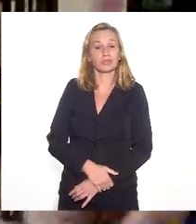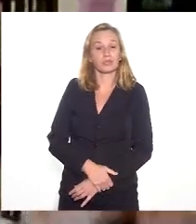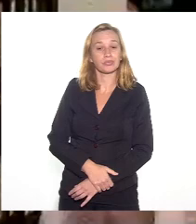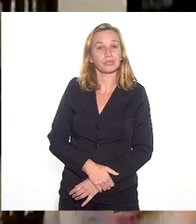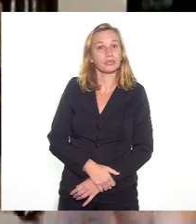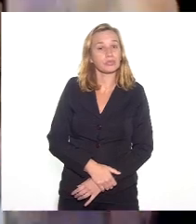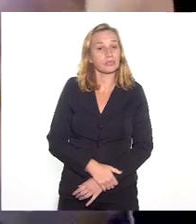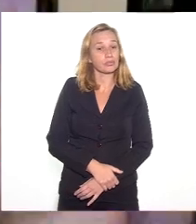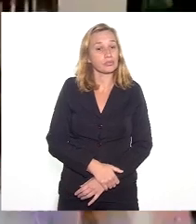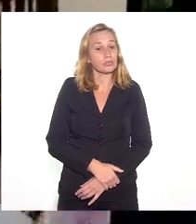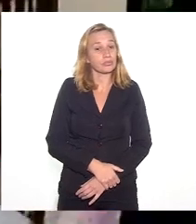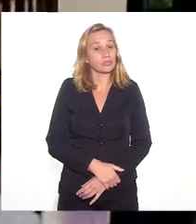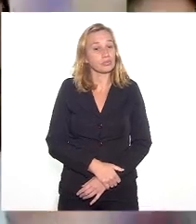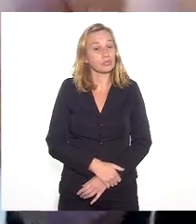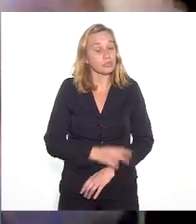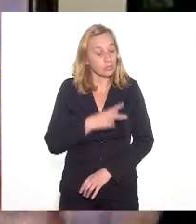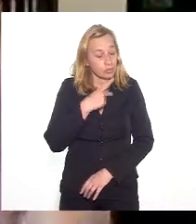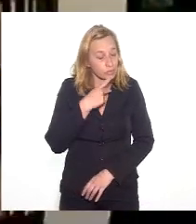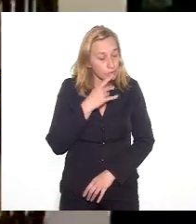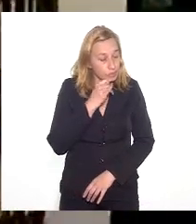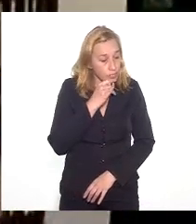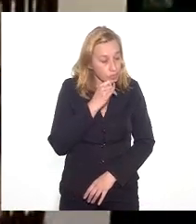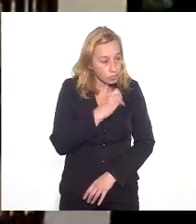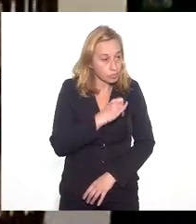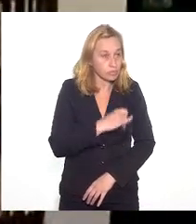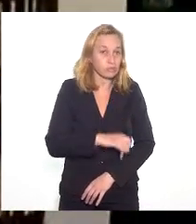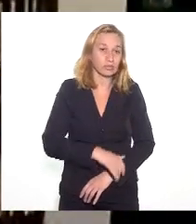quando a gente sabe da notícia